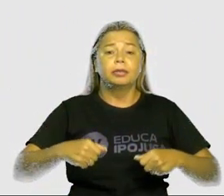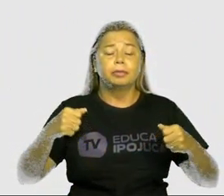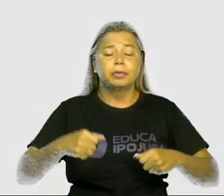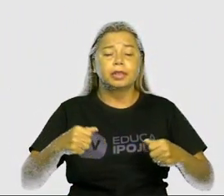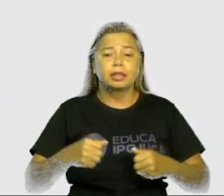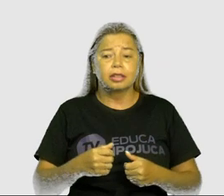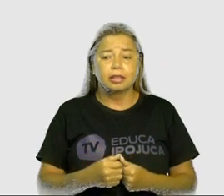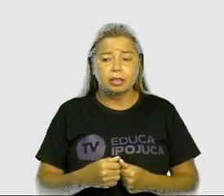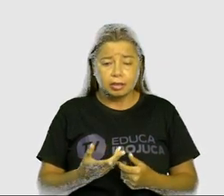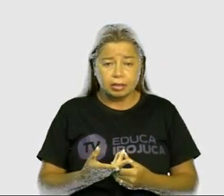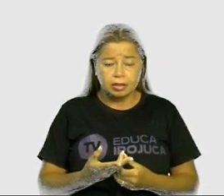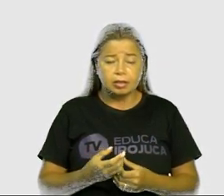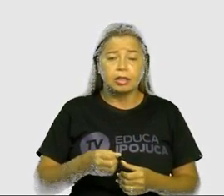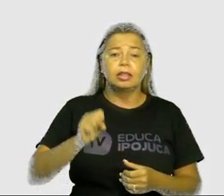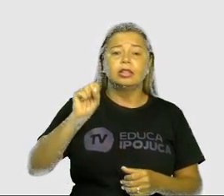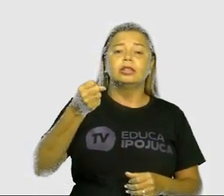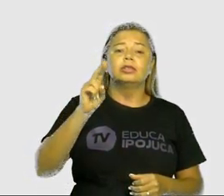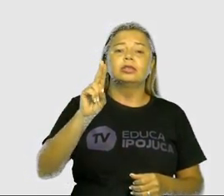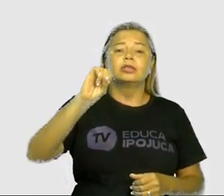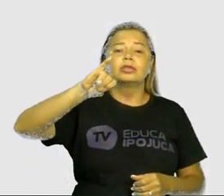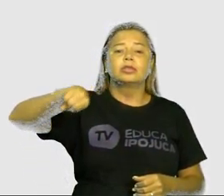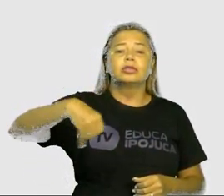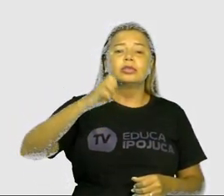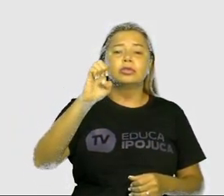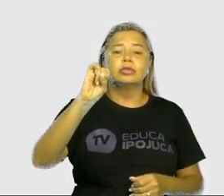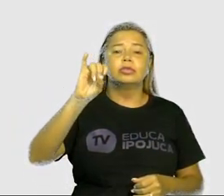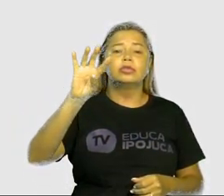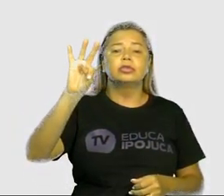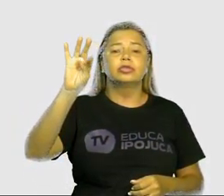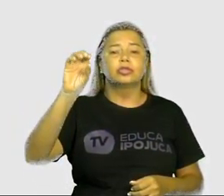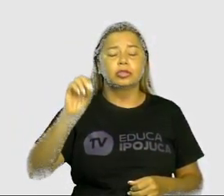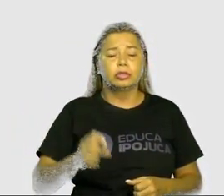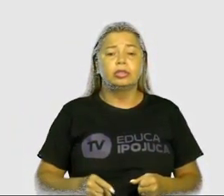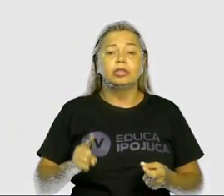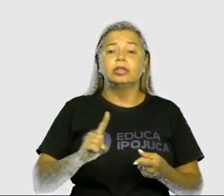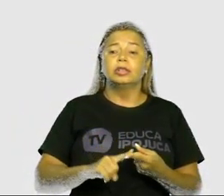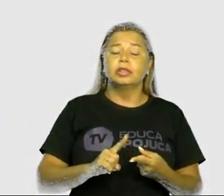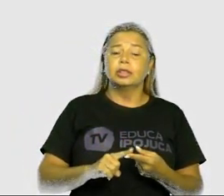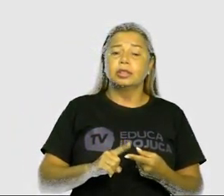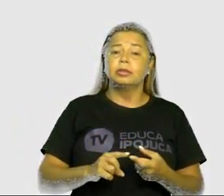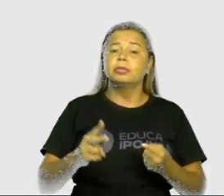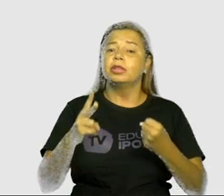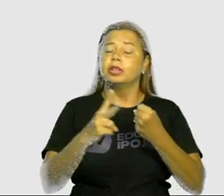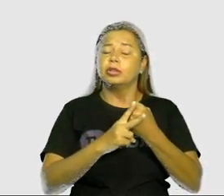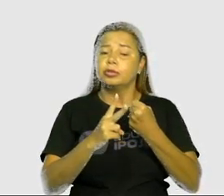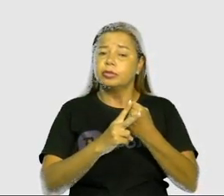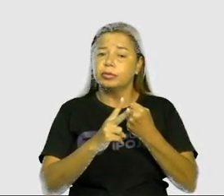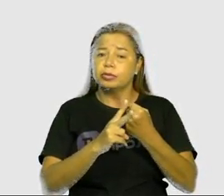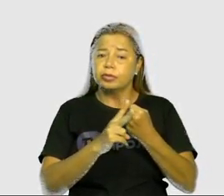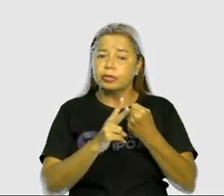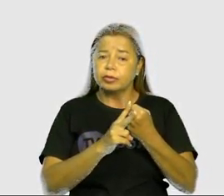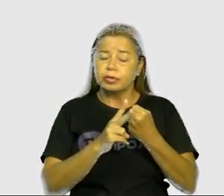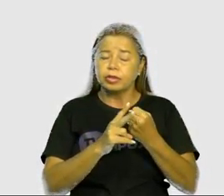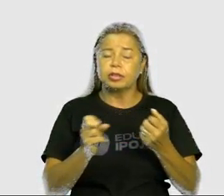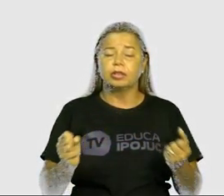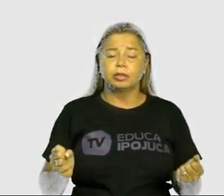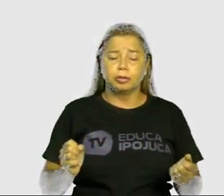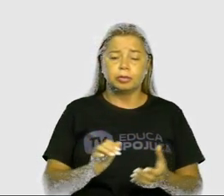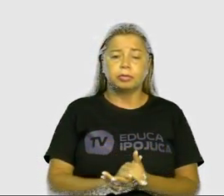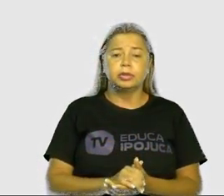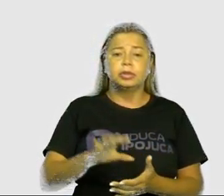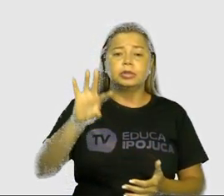no caso aí vai ser no Simple Present então nós temos como flexões do verbo subir ou ex ou hum